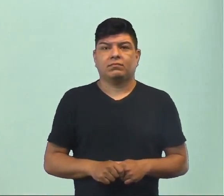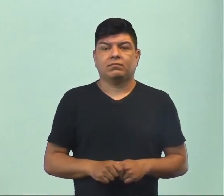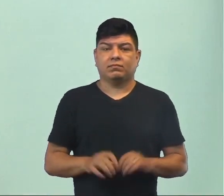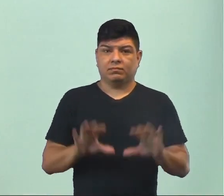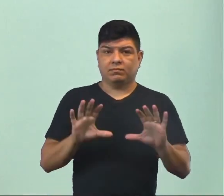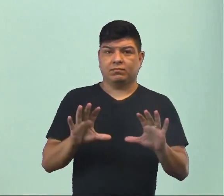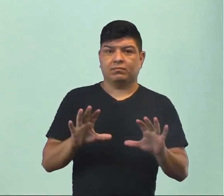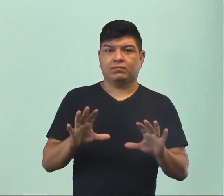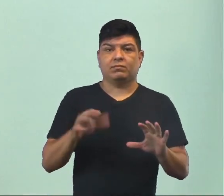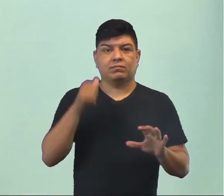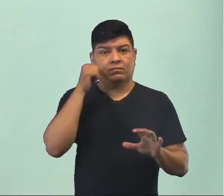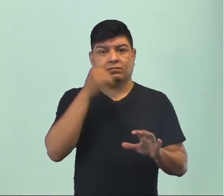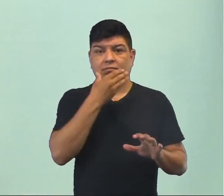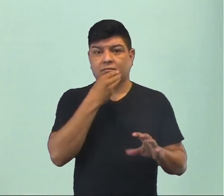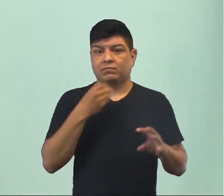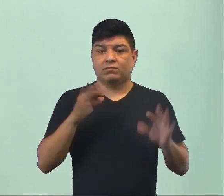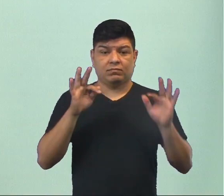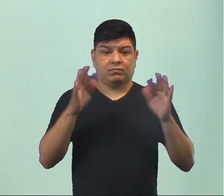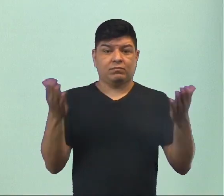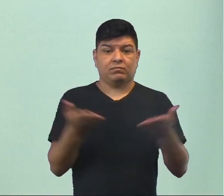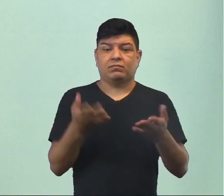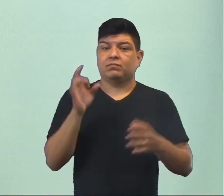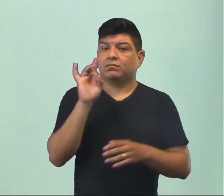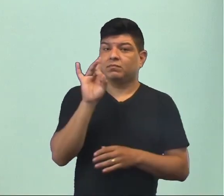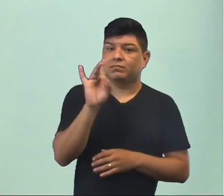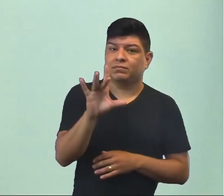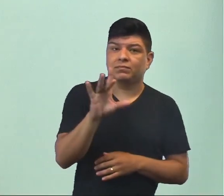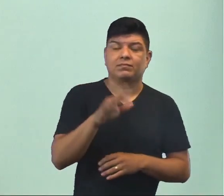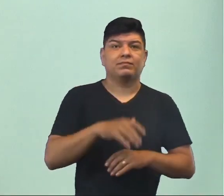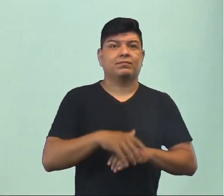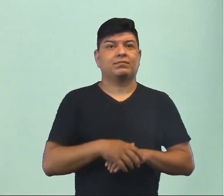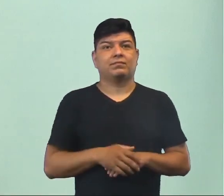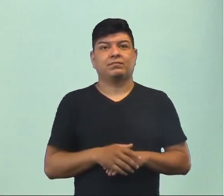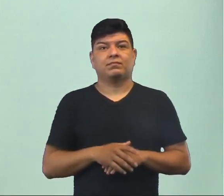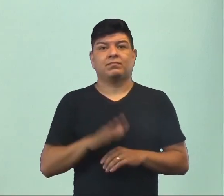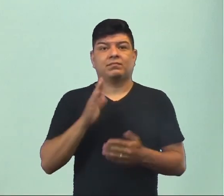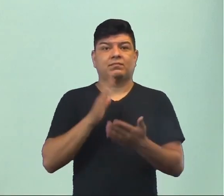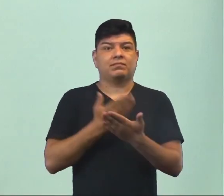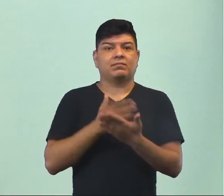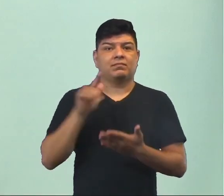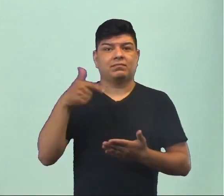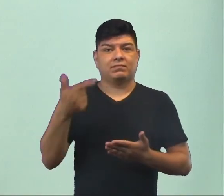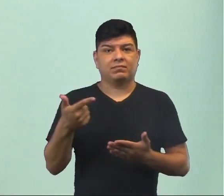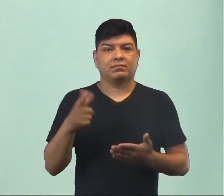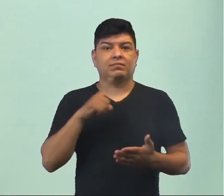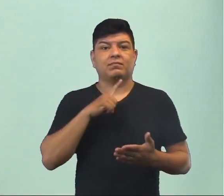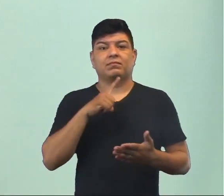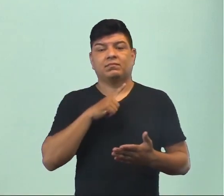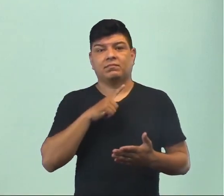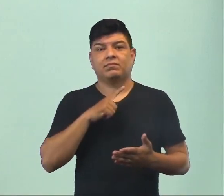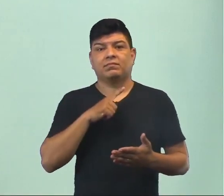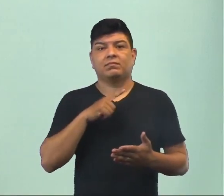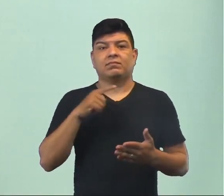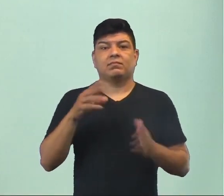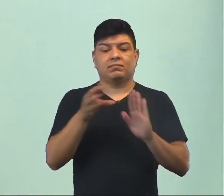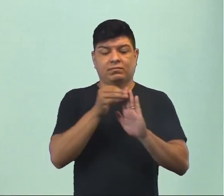Então, meninas, por hoje é só, né? Até a aula que vem. Para ter acesso a